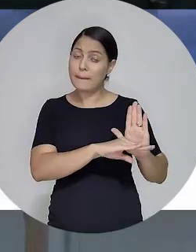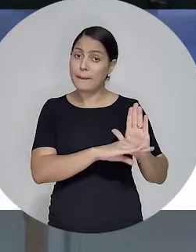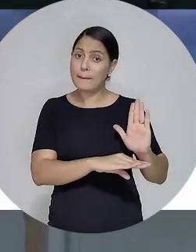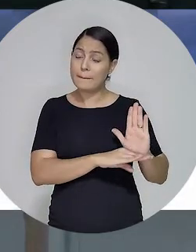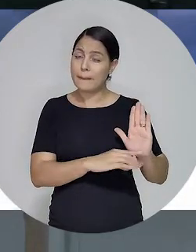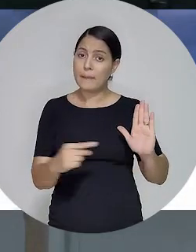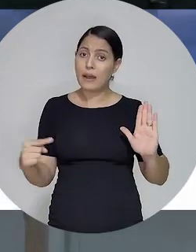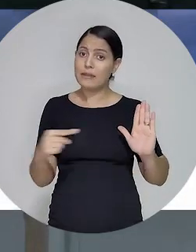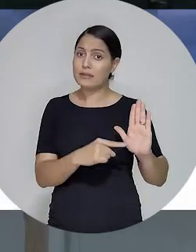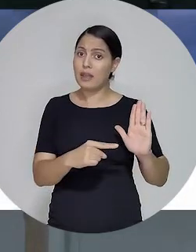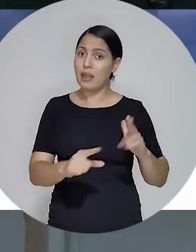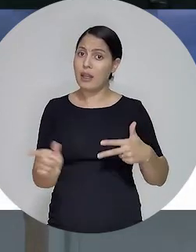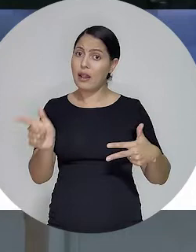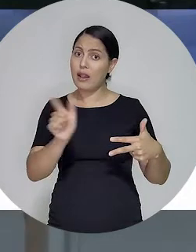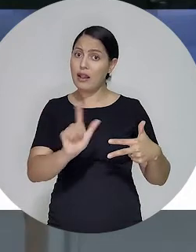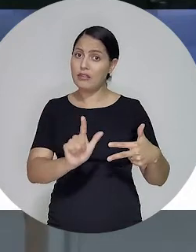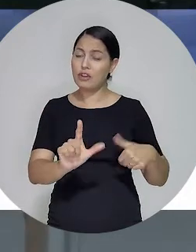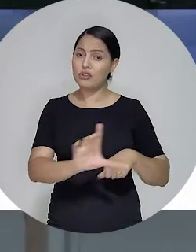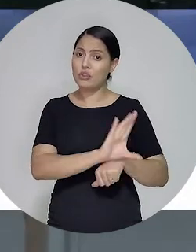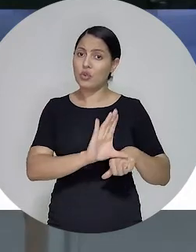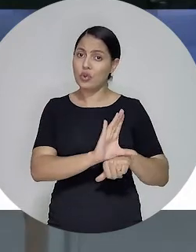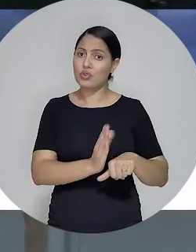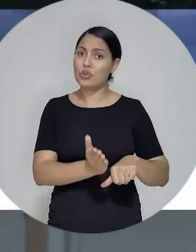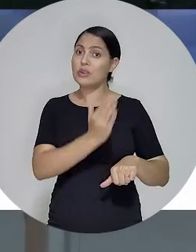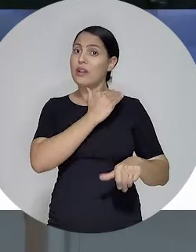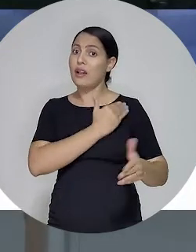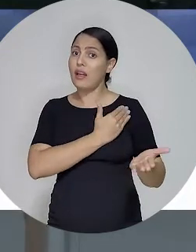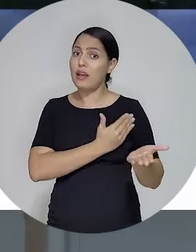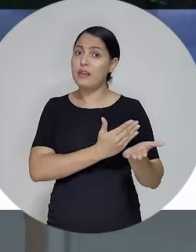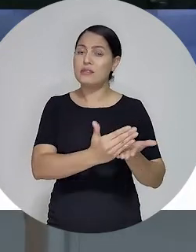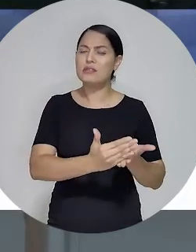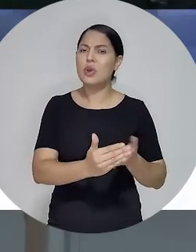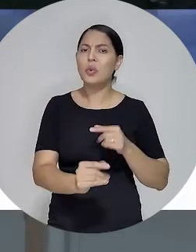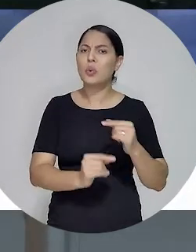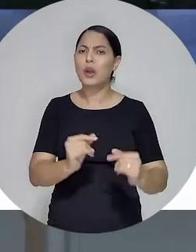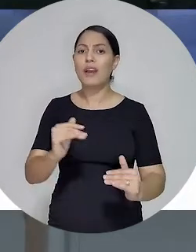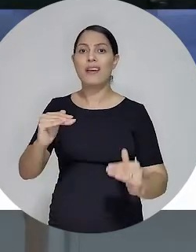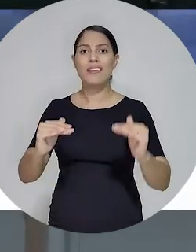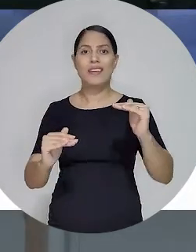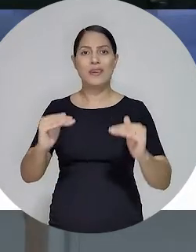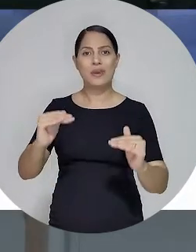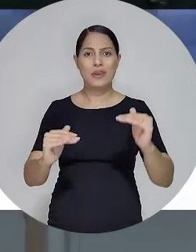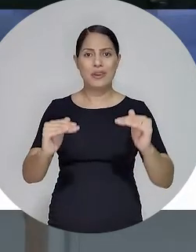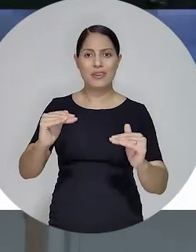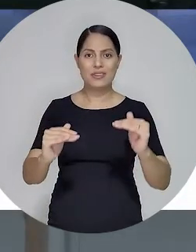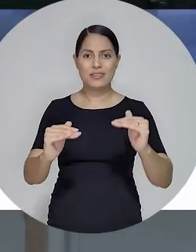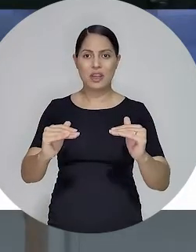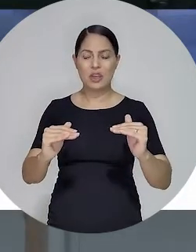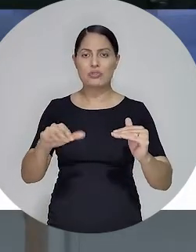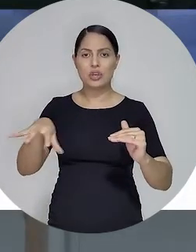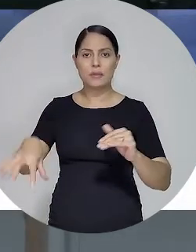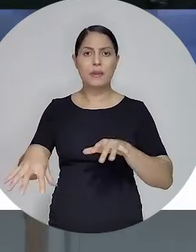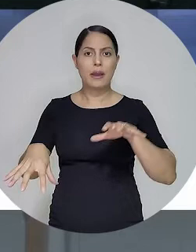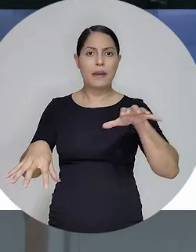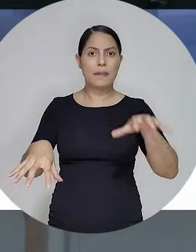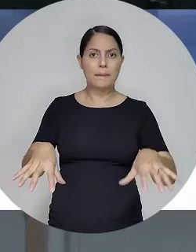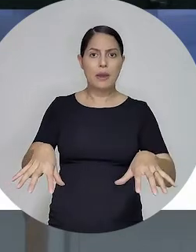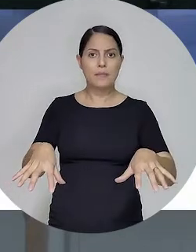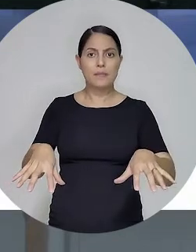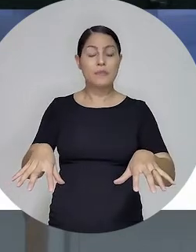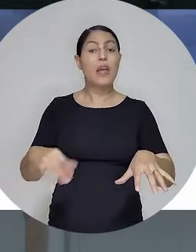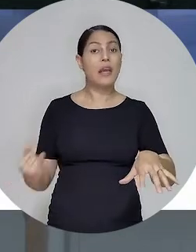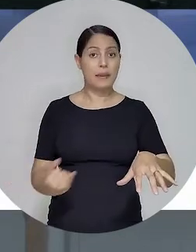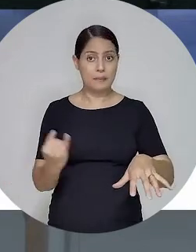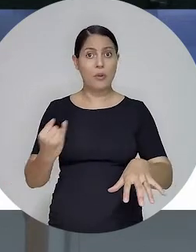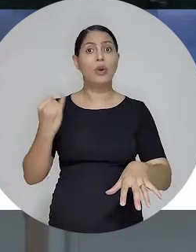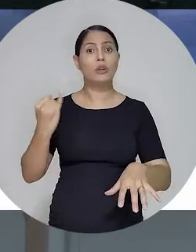intenção da norma, do espírito legislativo constituinte originário, da paridade do 5º